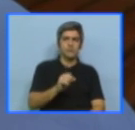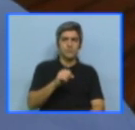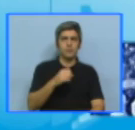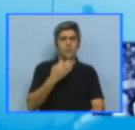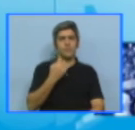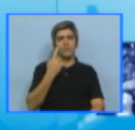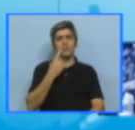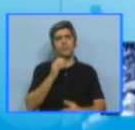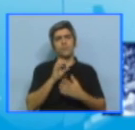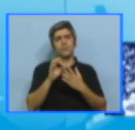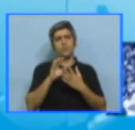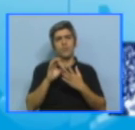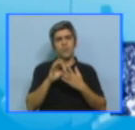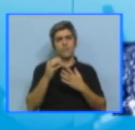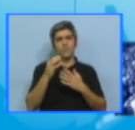em